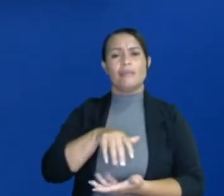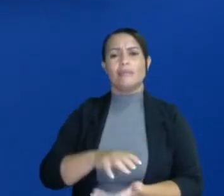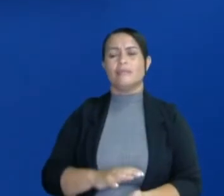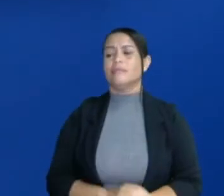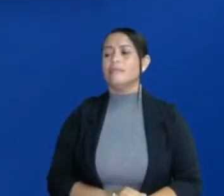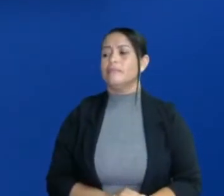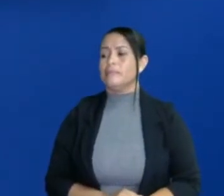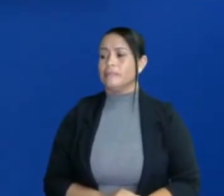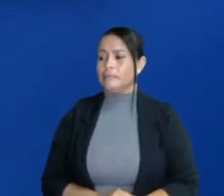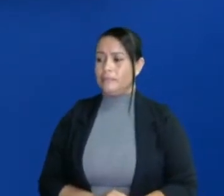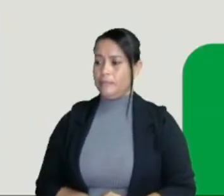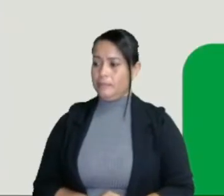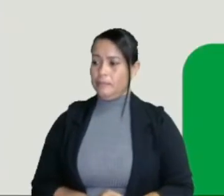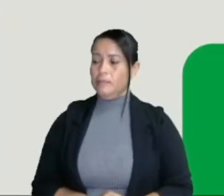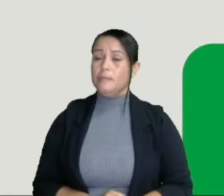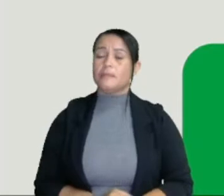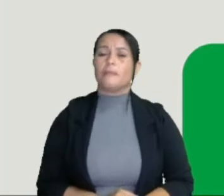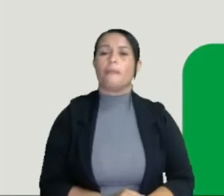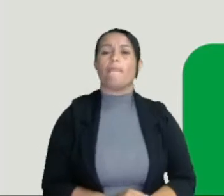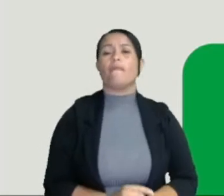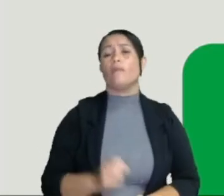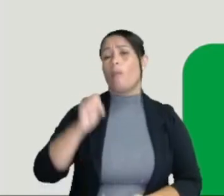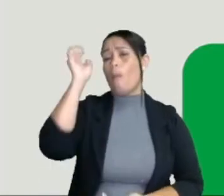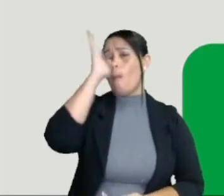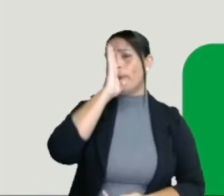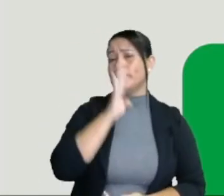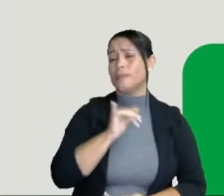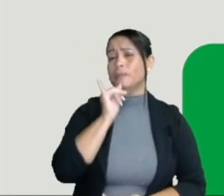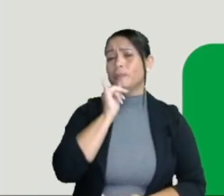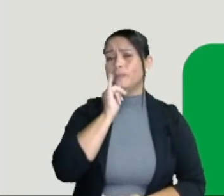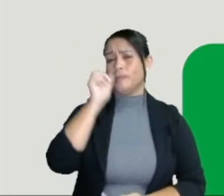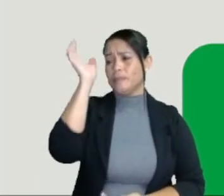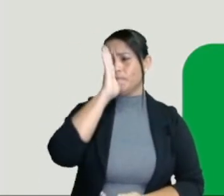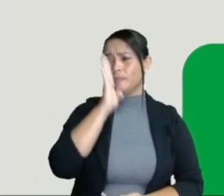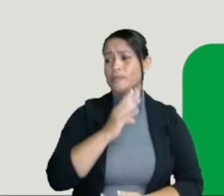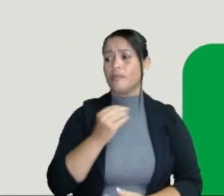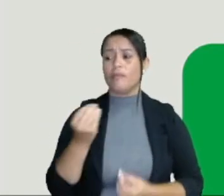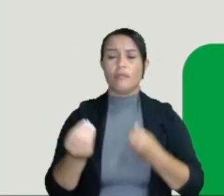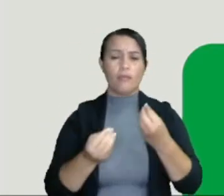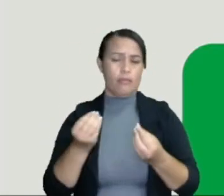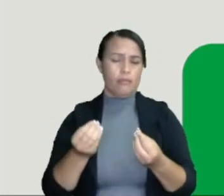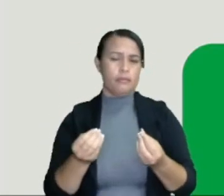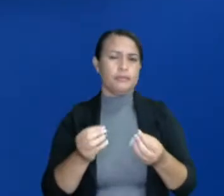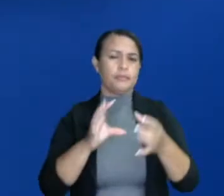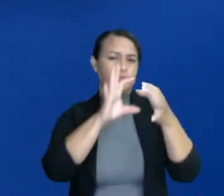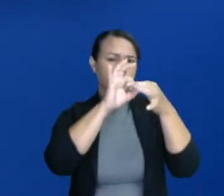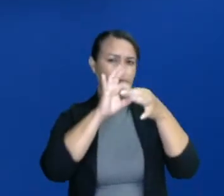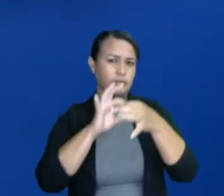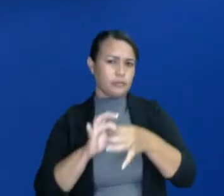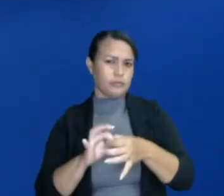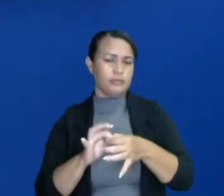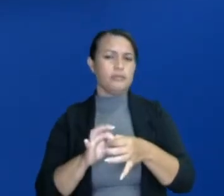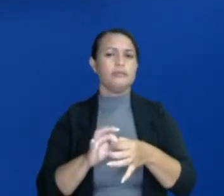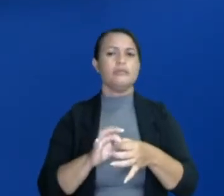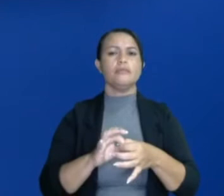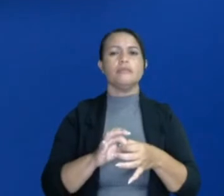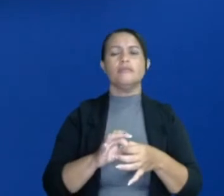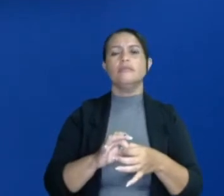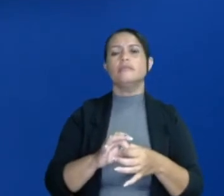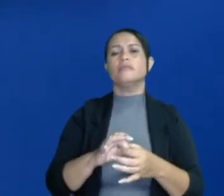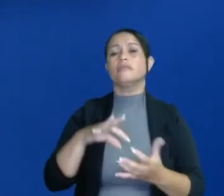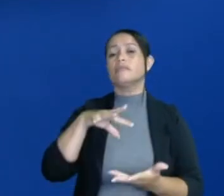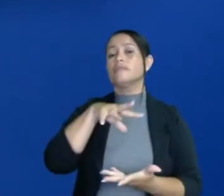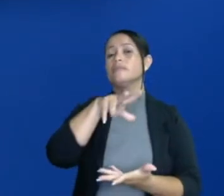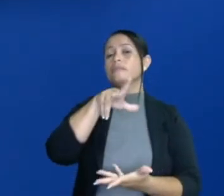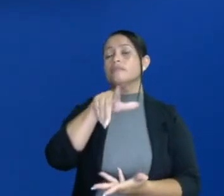lá. No caso do Brasil, né, como é que está o Brasil localizado nesse contexto do planisfério, né, do planeta